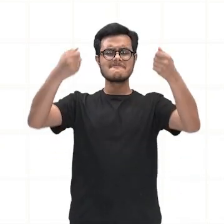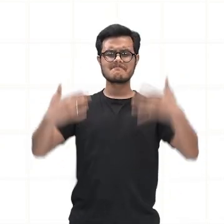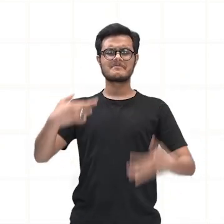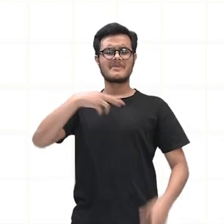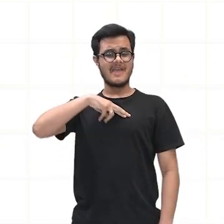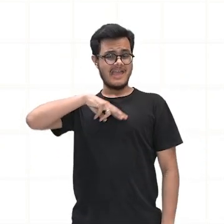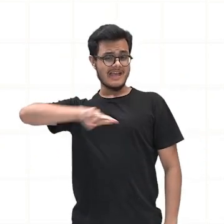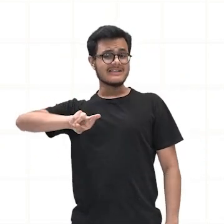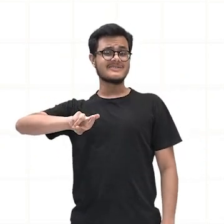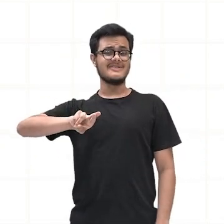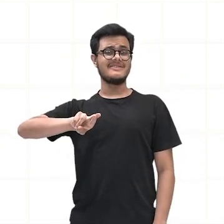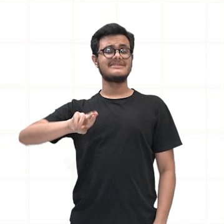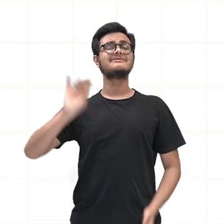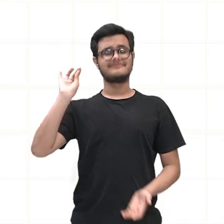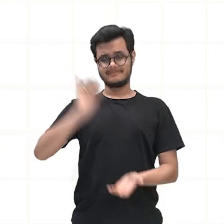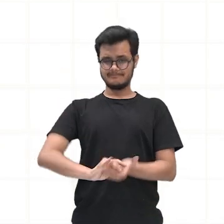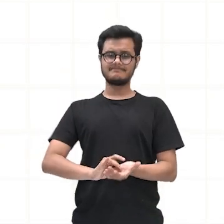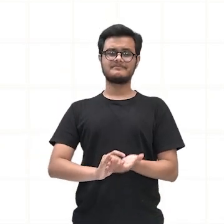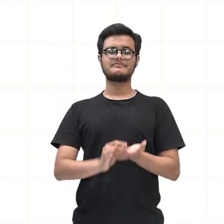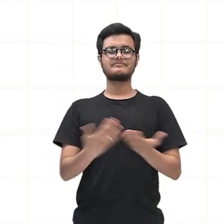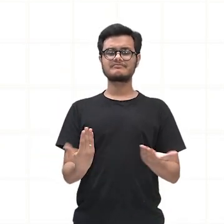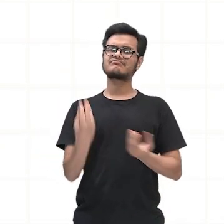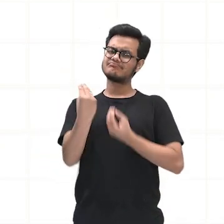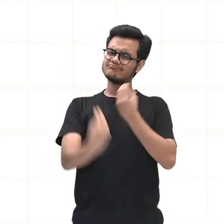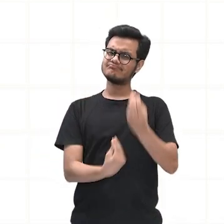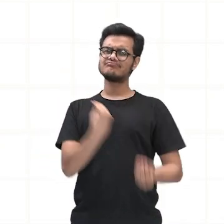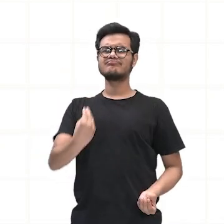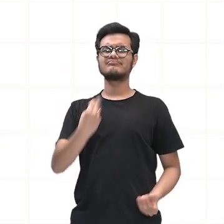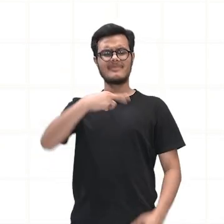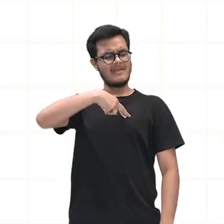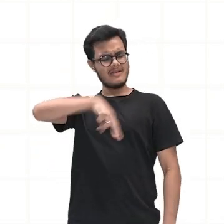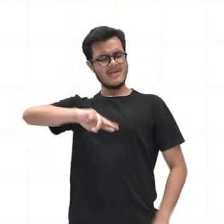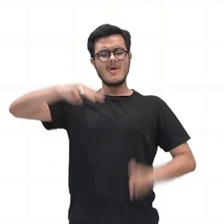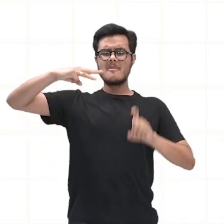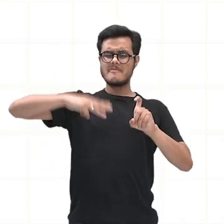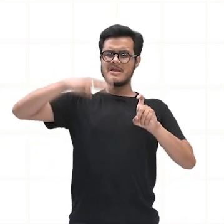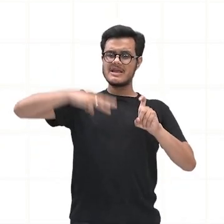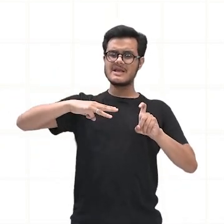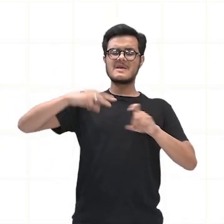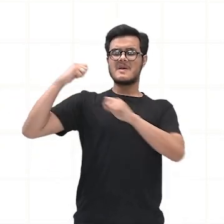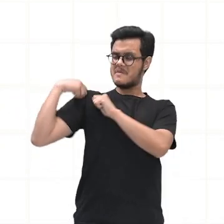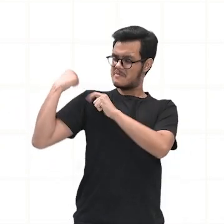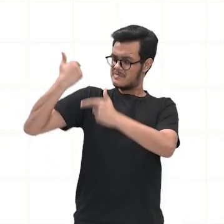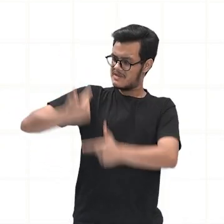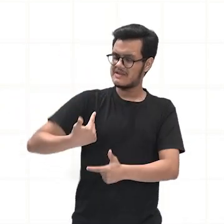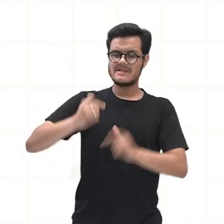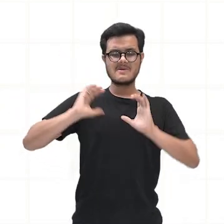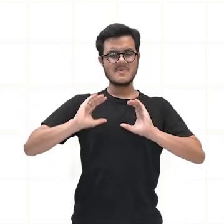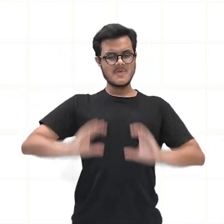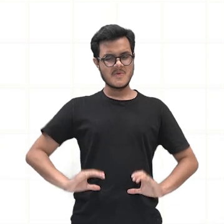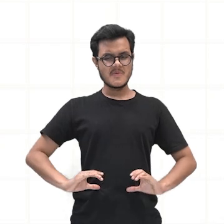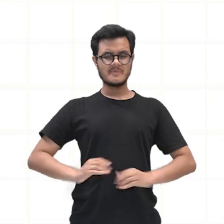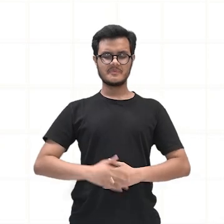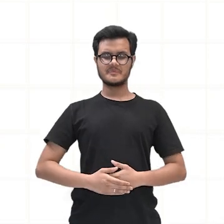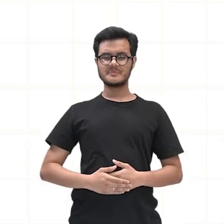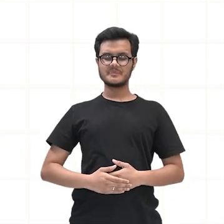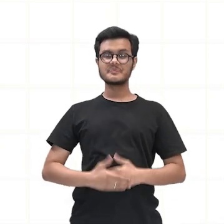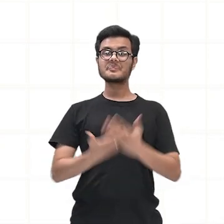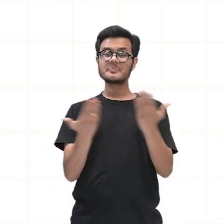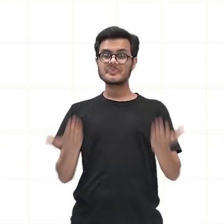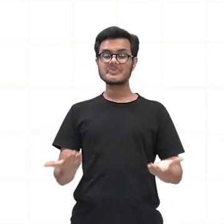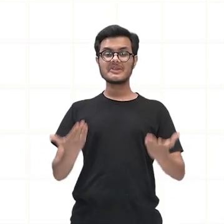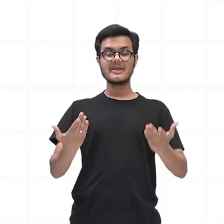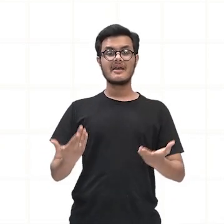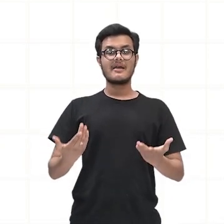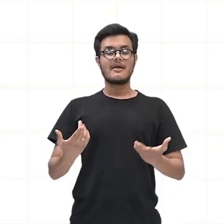questões religiosas, das práticas, dos costumes, das tradições, tá? Olha só, nós vamos